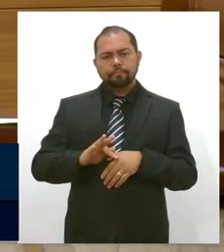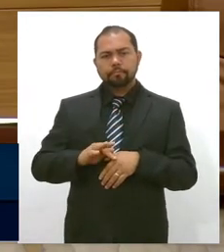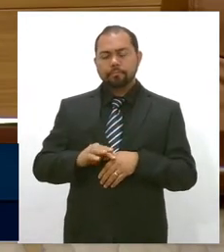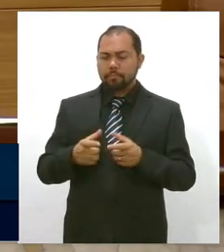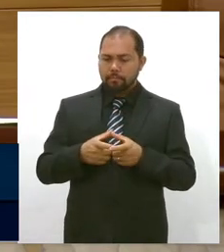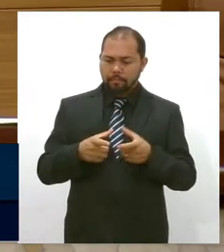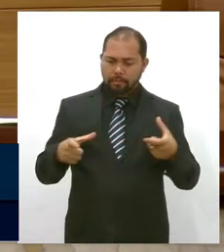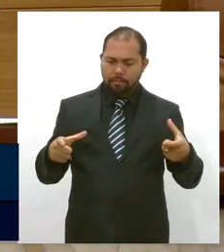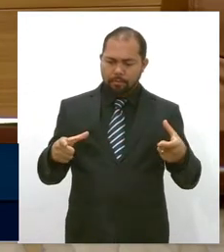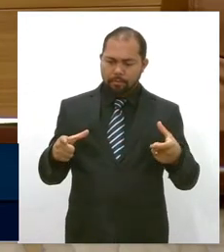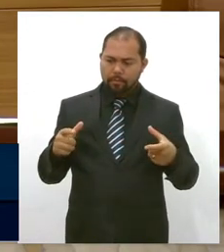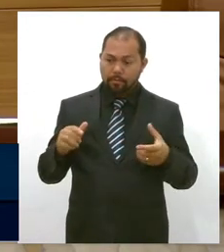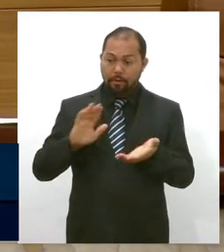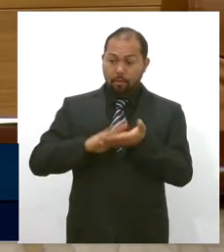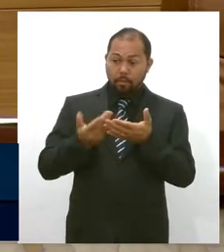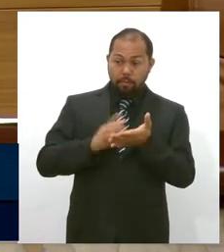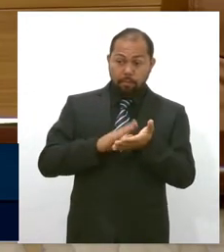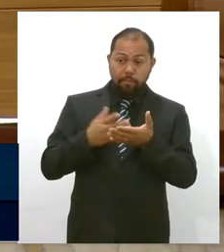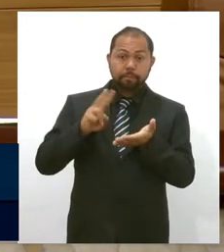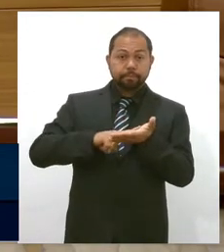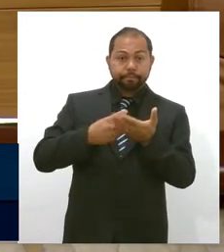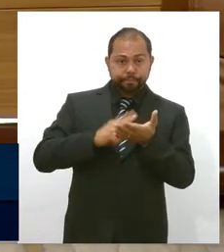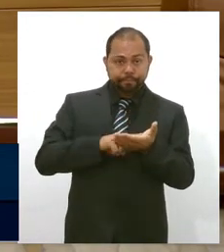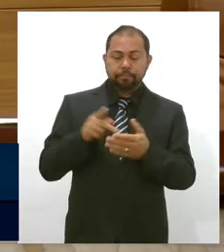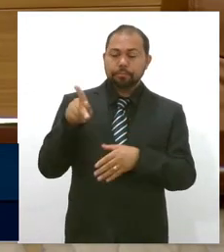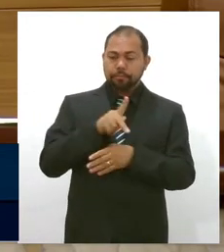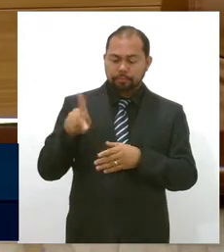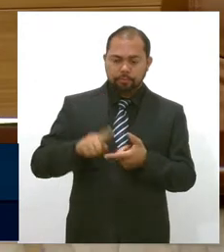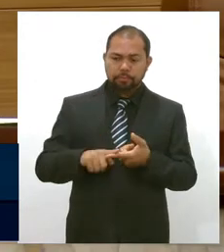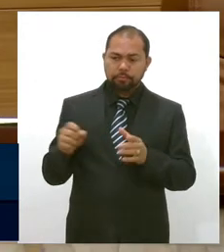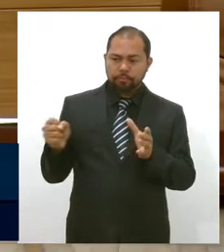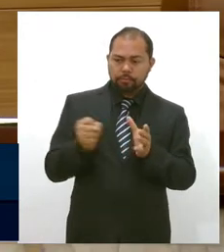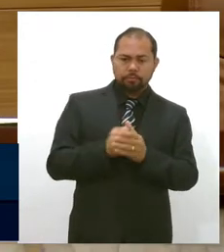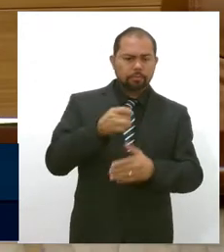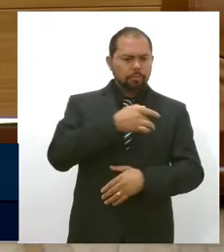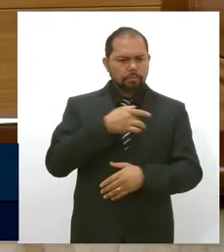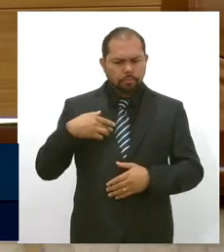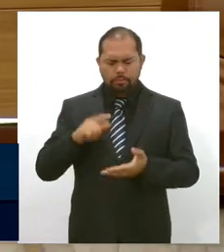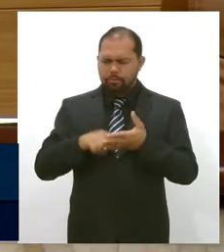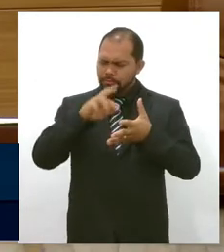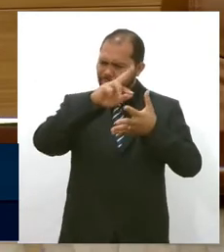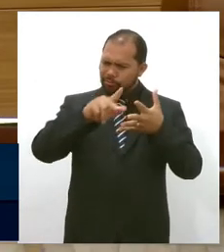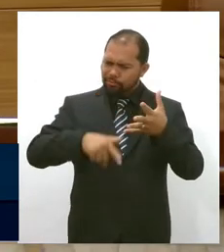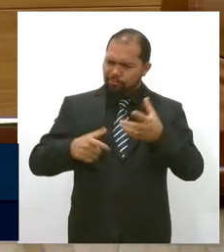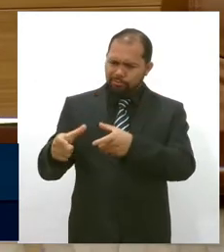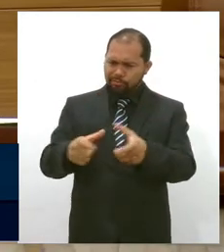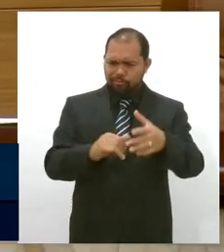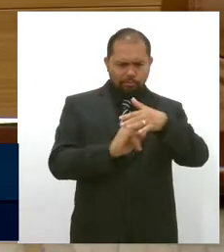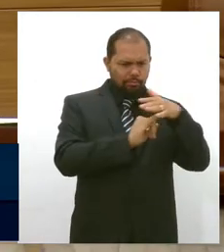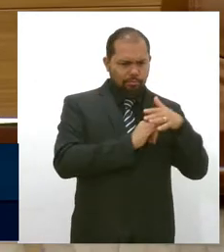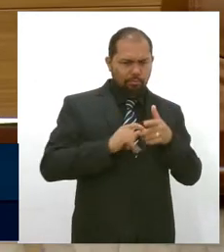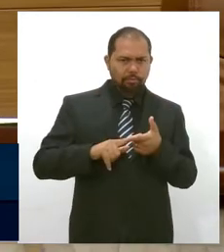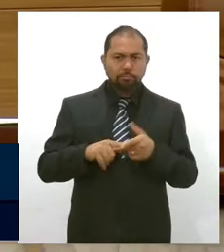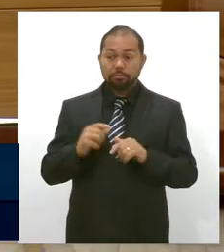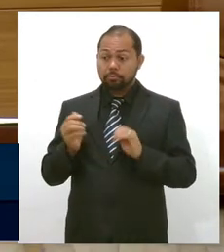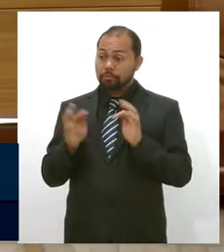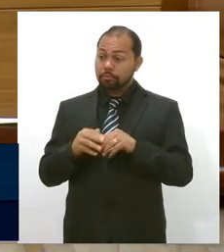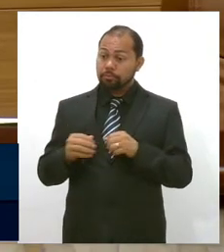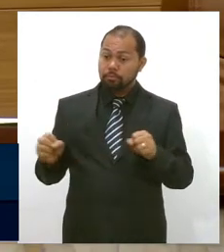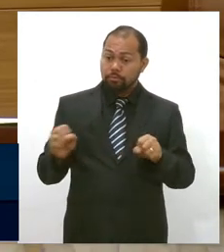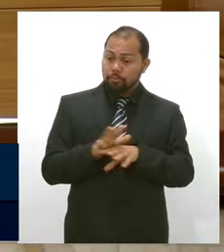intérpretes, tradutores, professores na área da saúde e em várias outras instituições a fim de solucionar essa problemática e